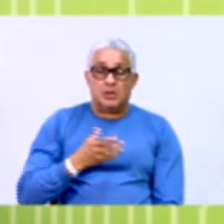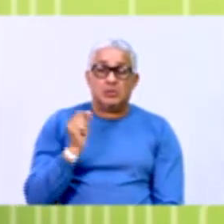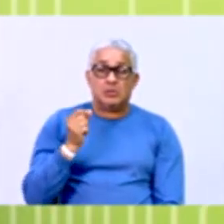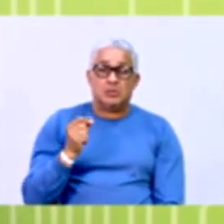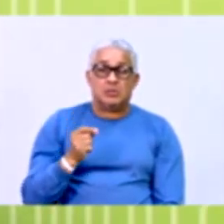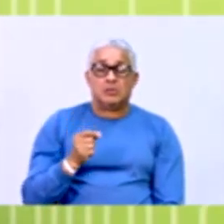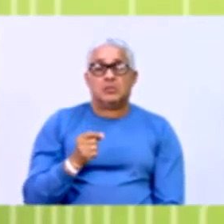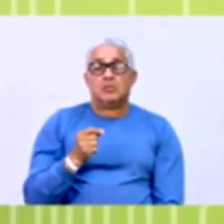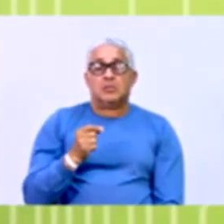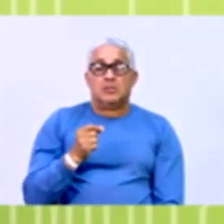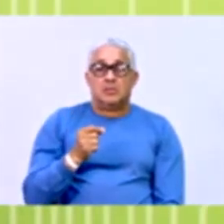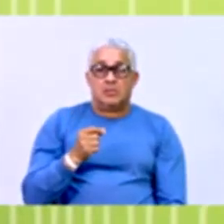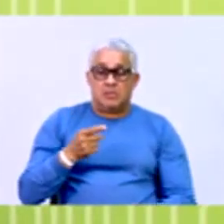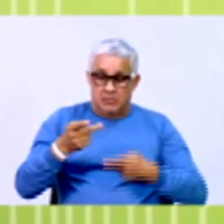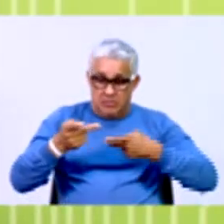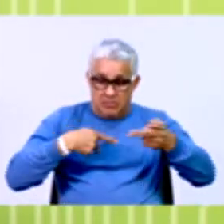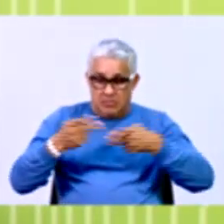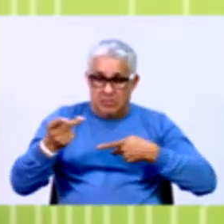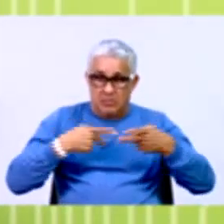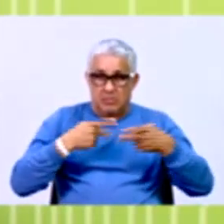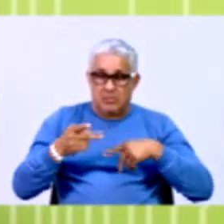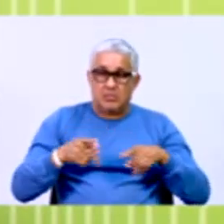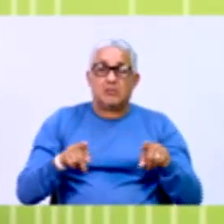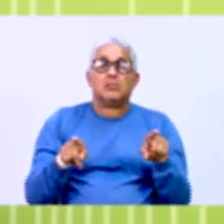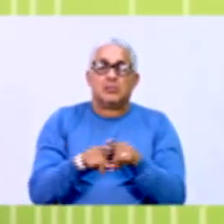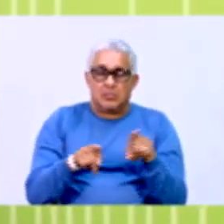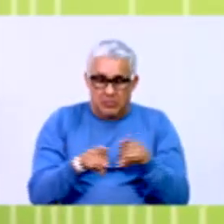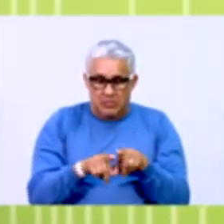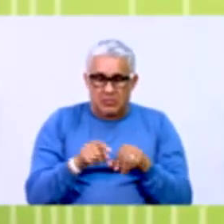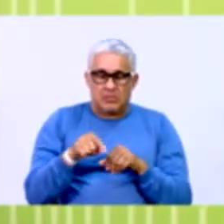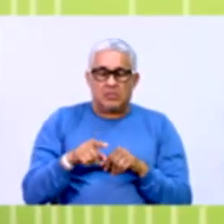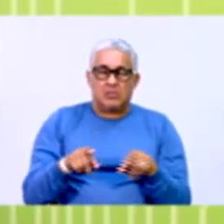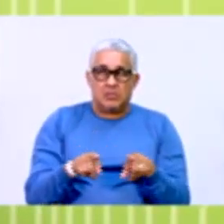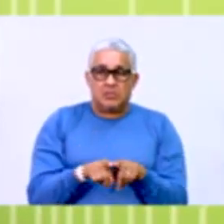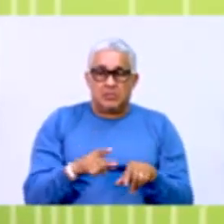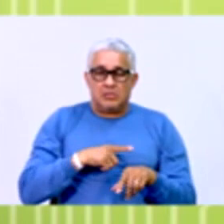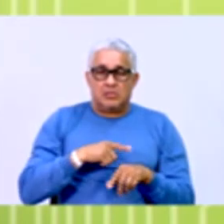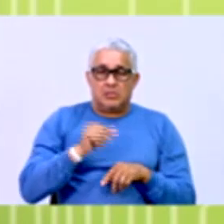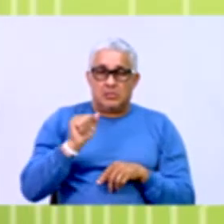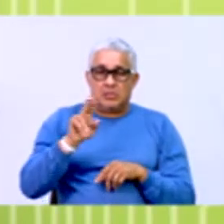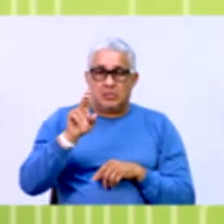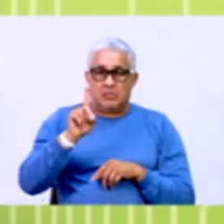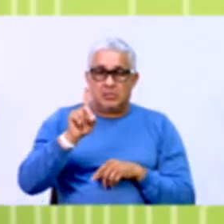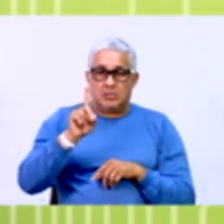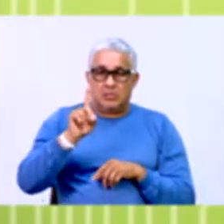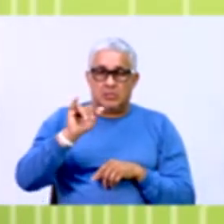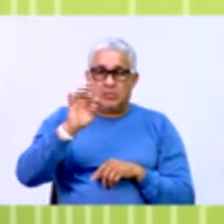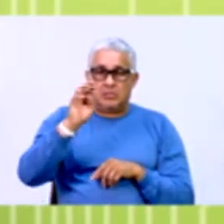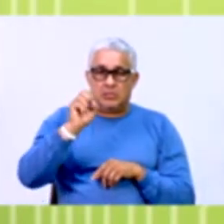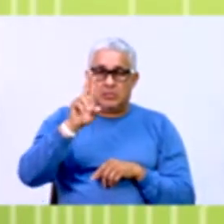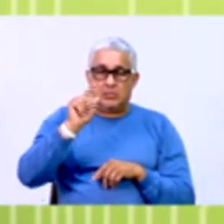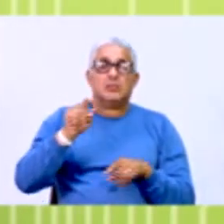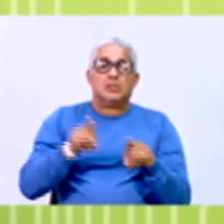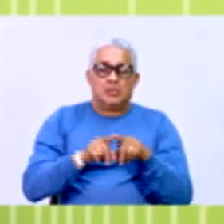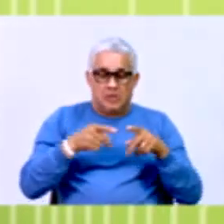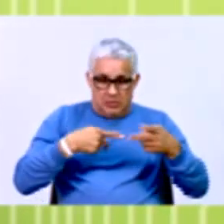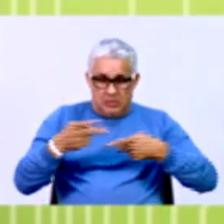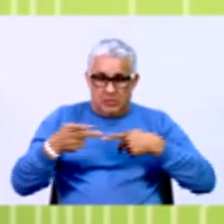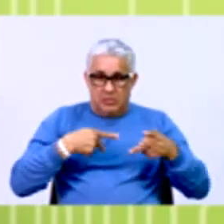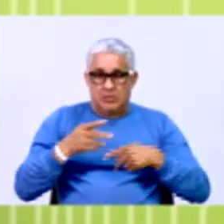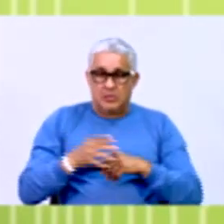plano B, né? Então, aqui também, na questão da auditoria, nós vamos trabalhar com planejamento. O planejamento é uma